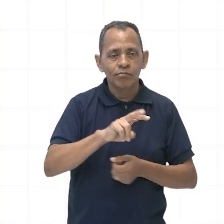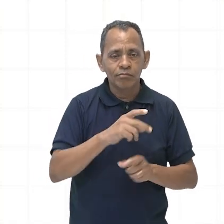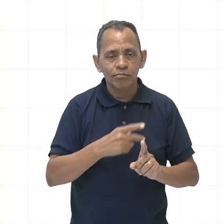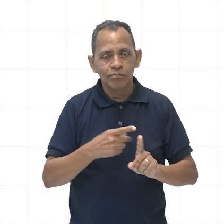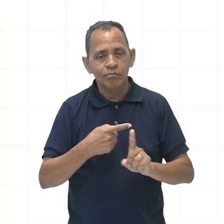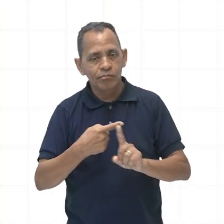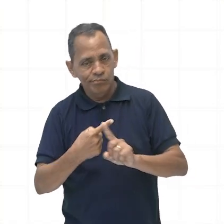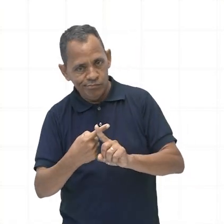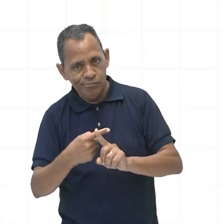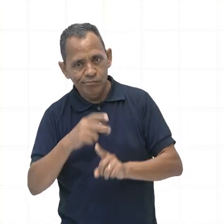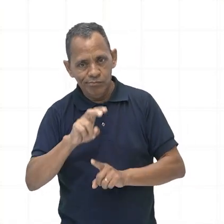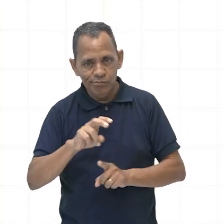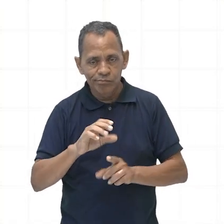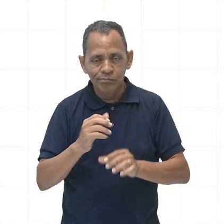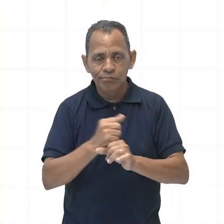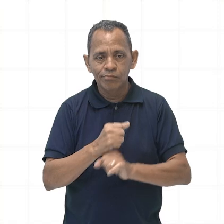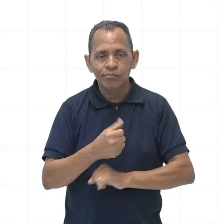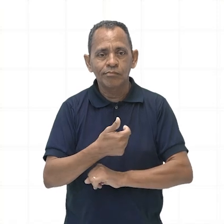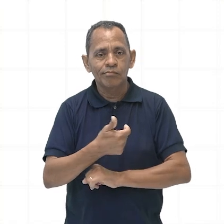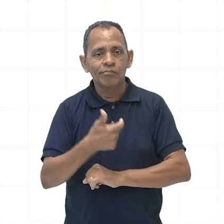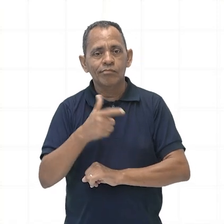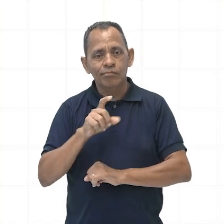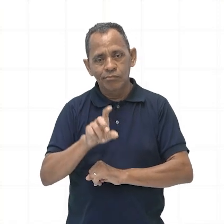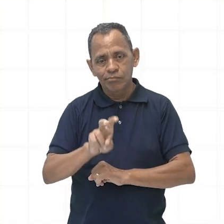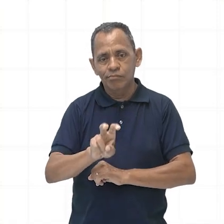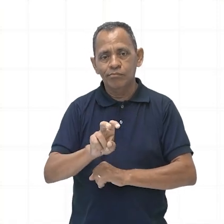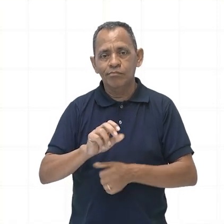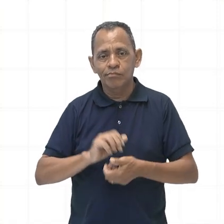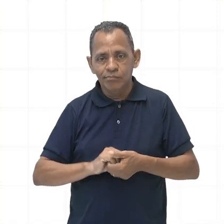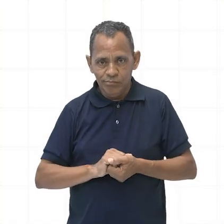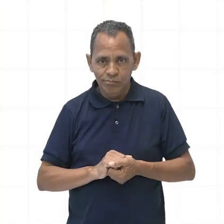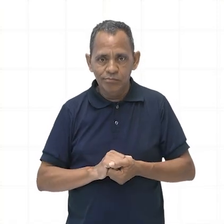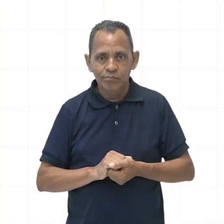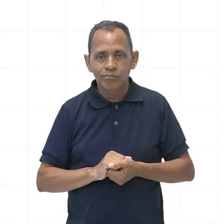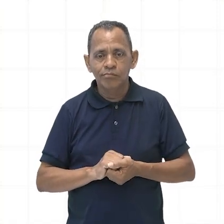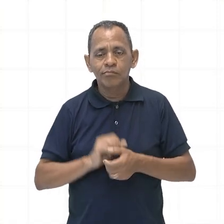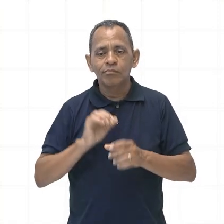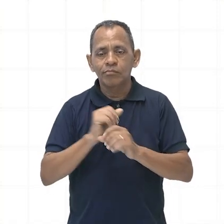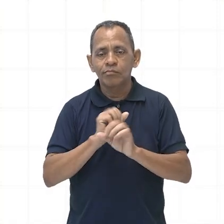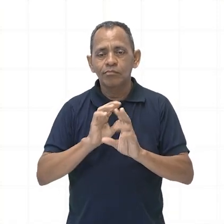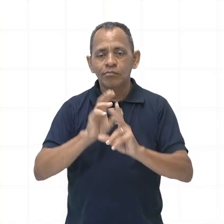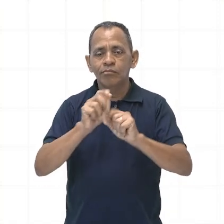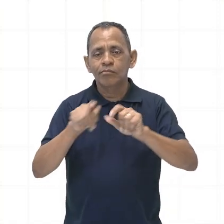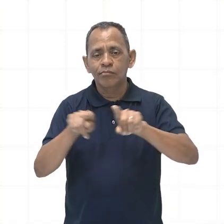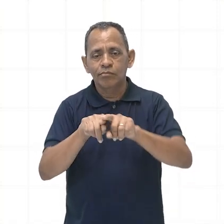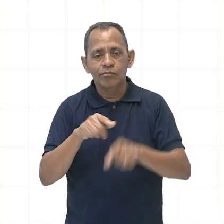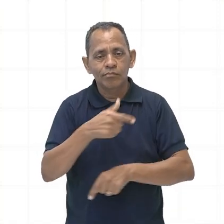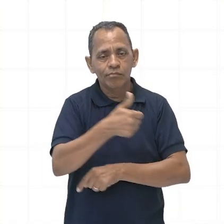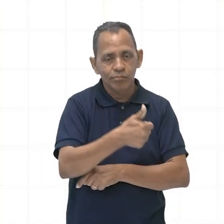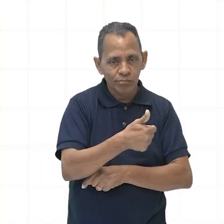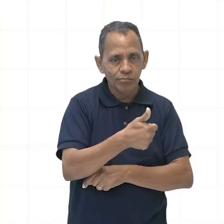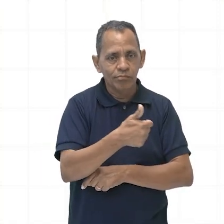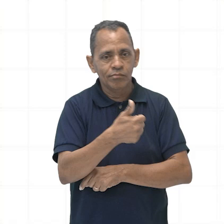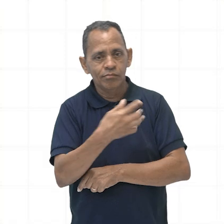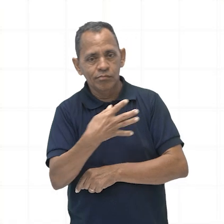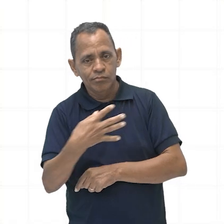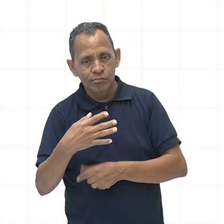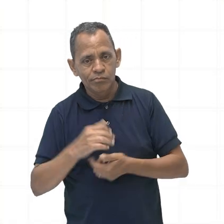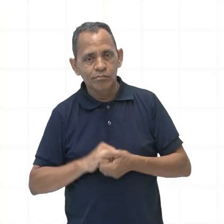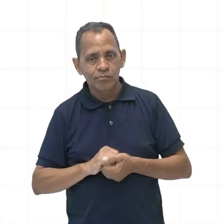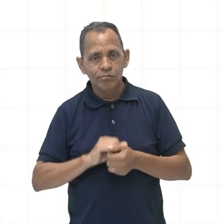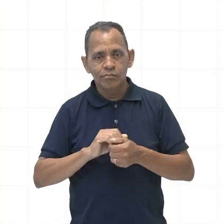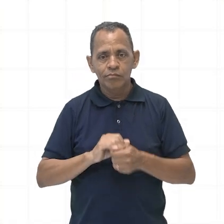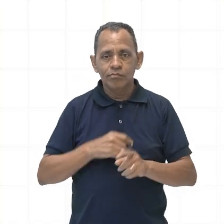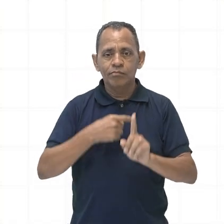dá 25. Então, fazendo essa soma aqui, de 144 mais 25,